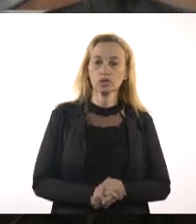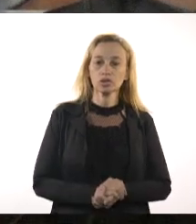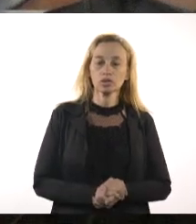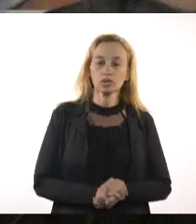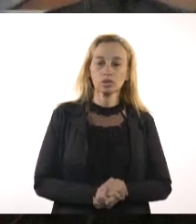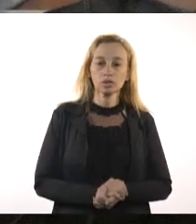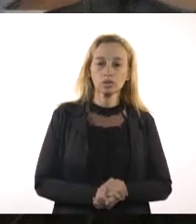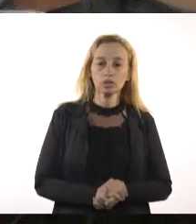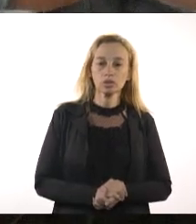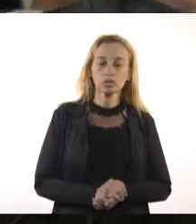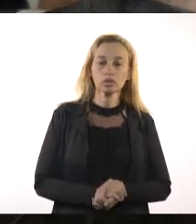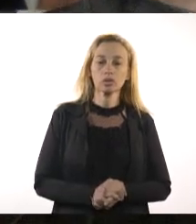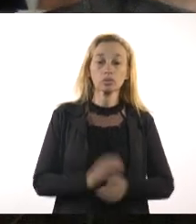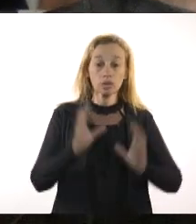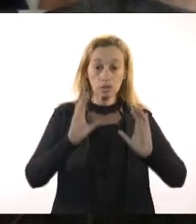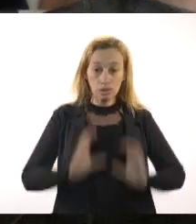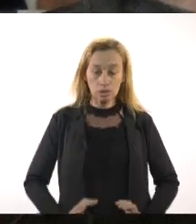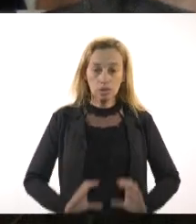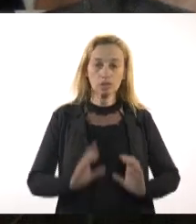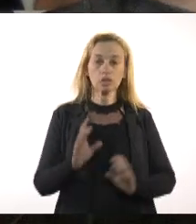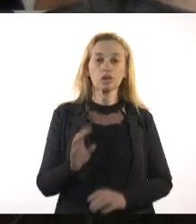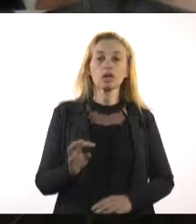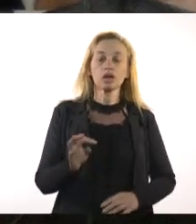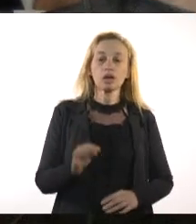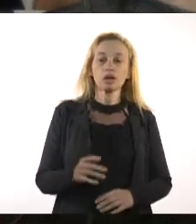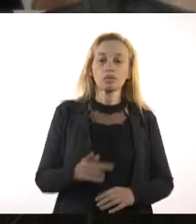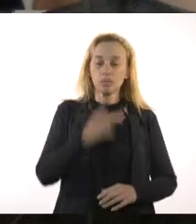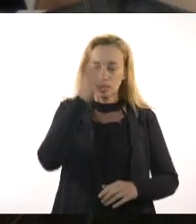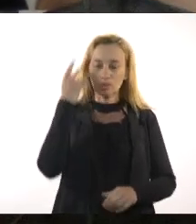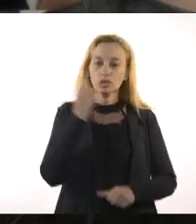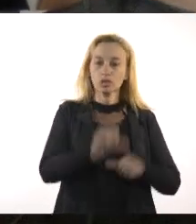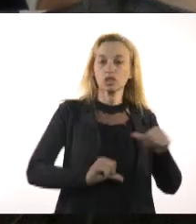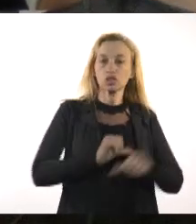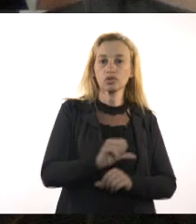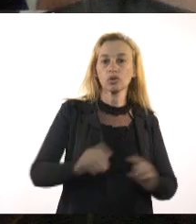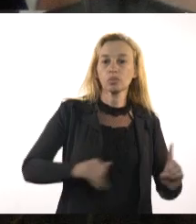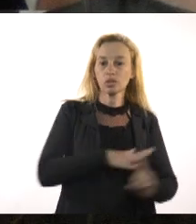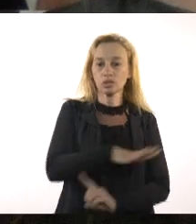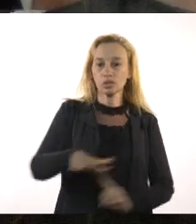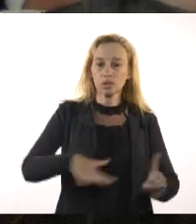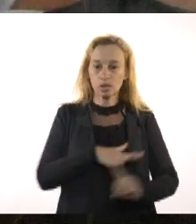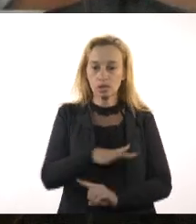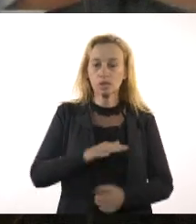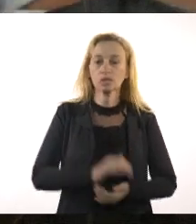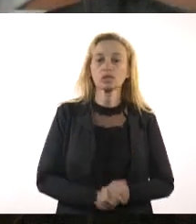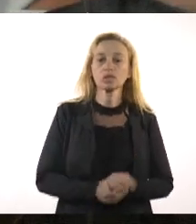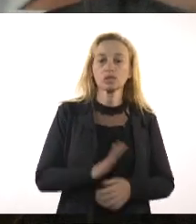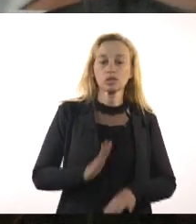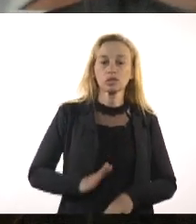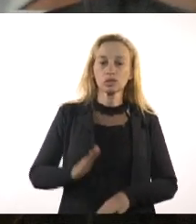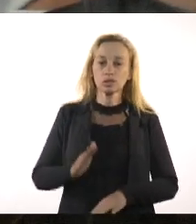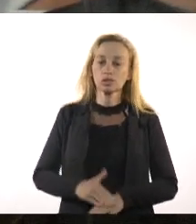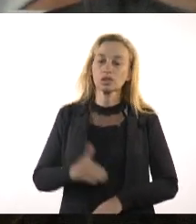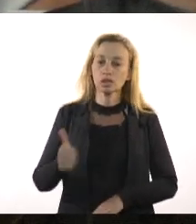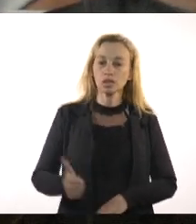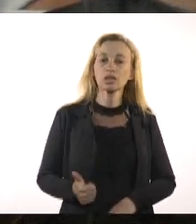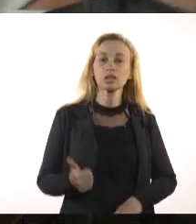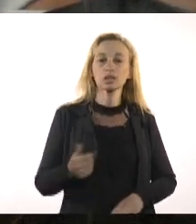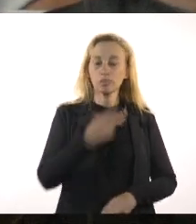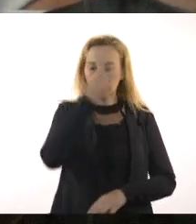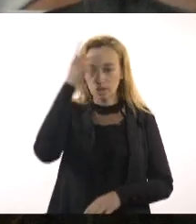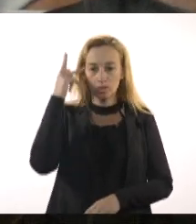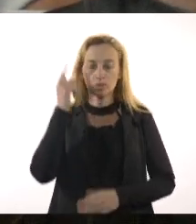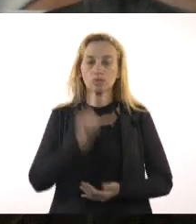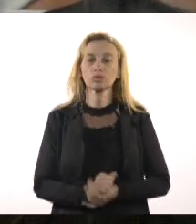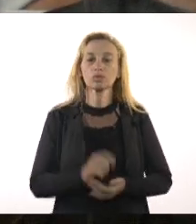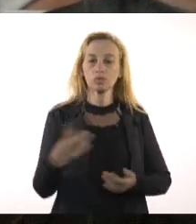Saúde é um cidadão, um agente de transformação na sociedade, no resgate da dignidade da pessoa e da qualidade de